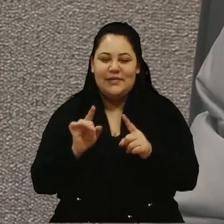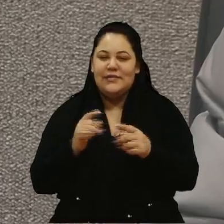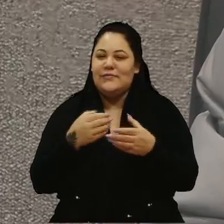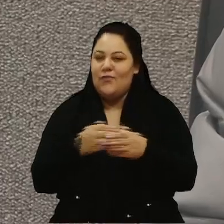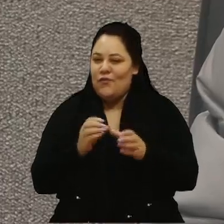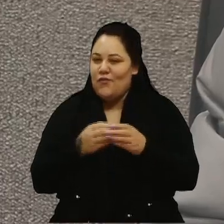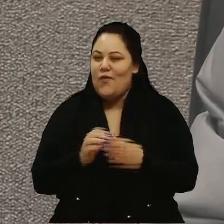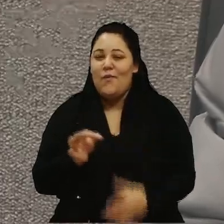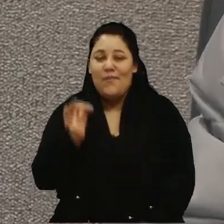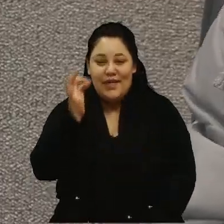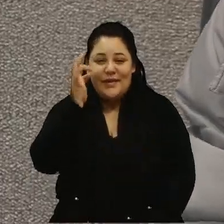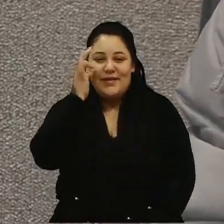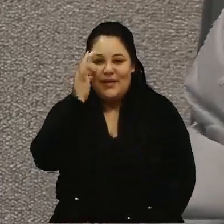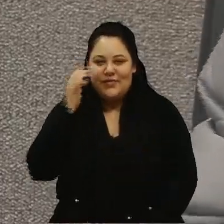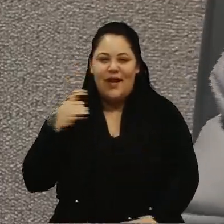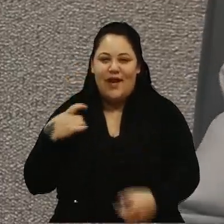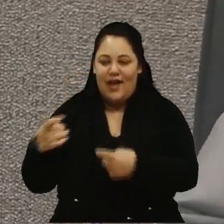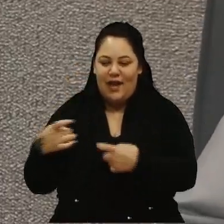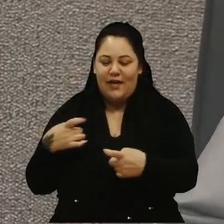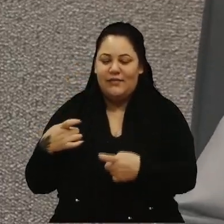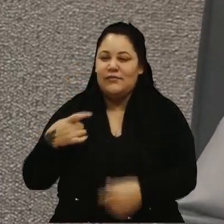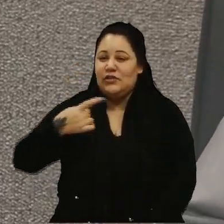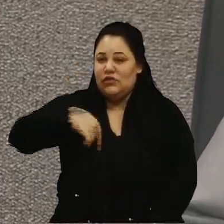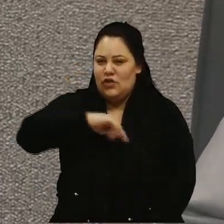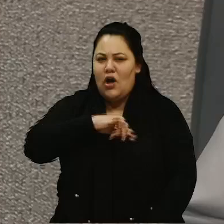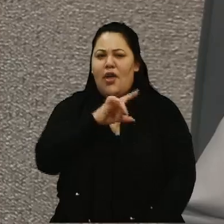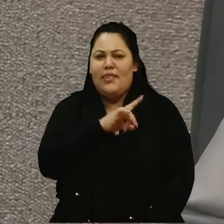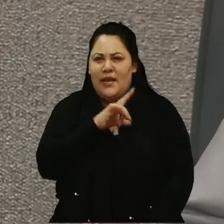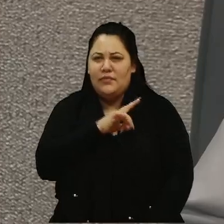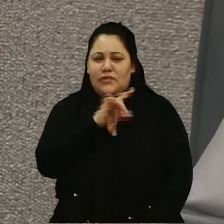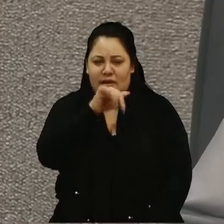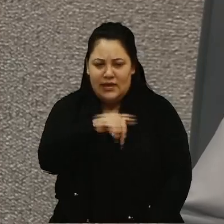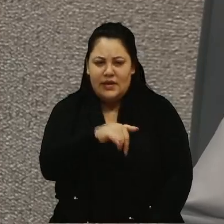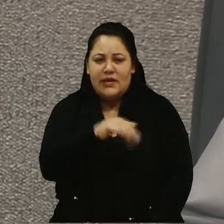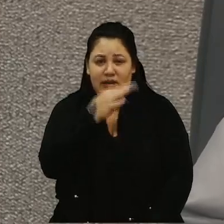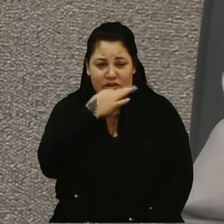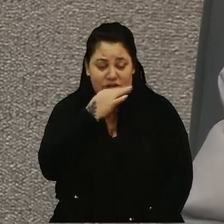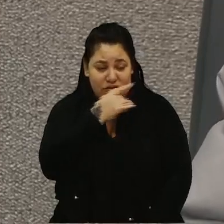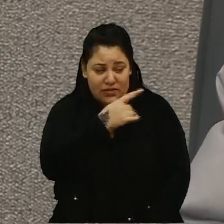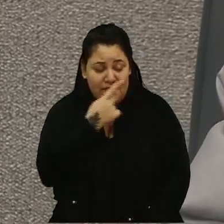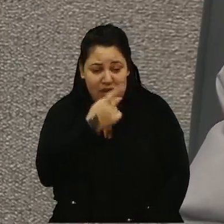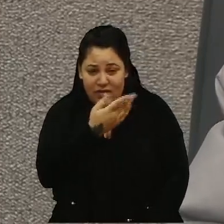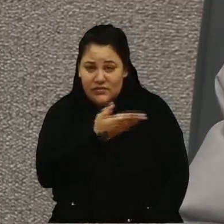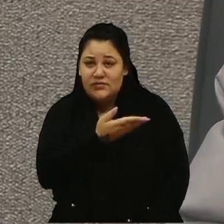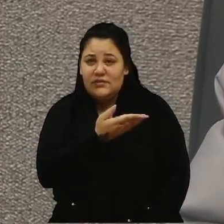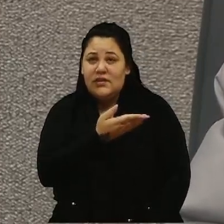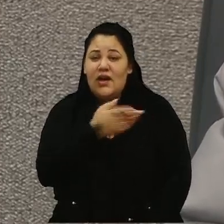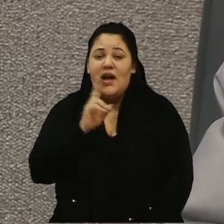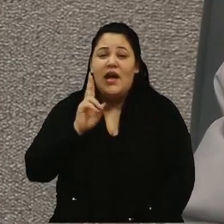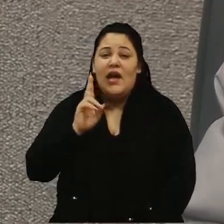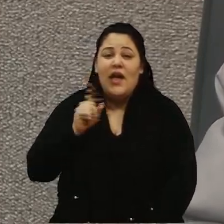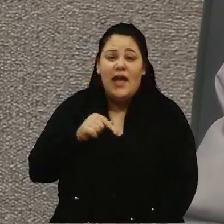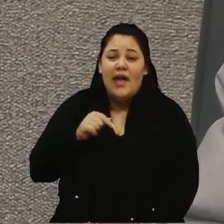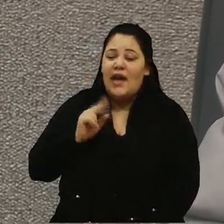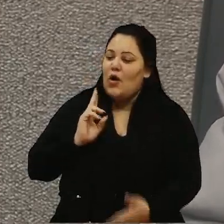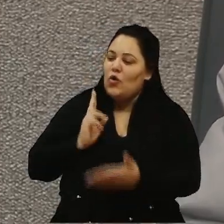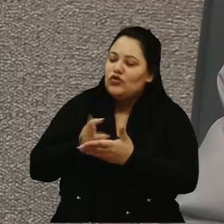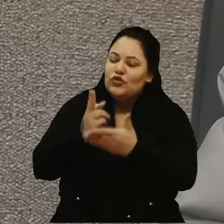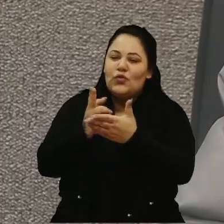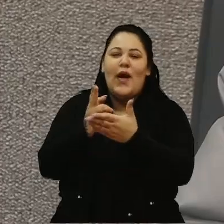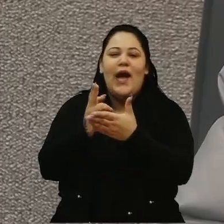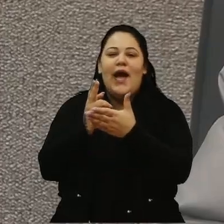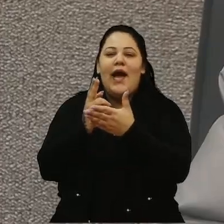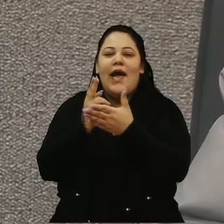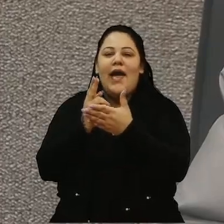conviveu com essa experiência, e nós temos uma parte disso ali em Caxias, onde Vossa Excelência está dizendo. Então, é a manutenção da história, né? É